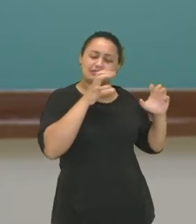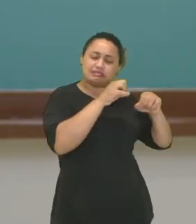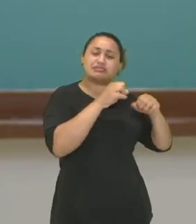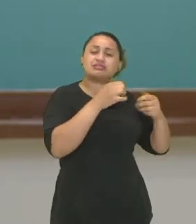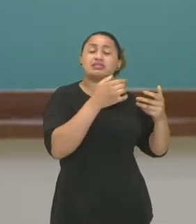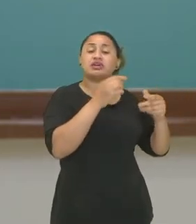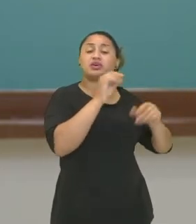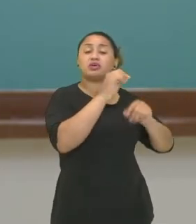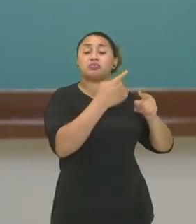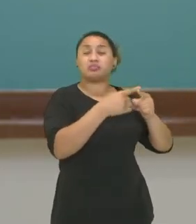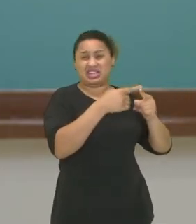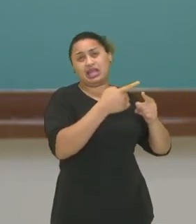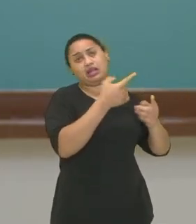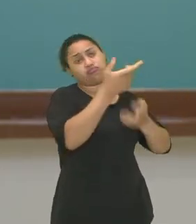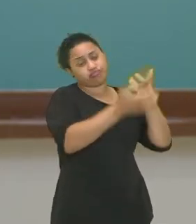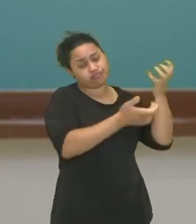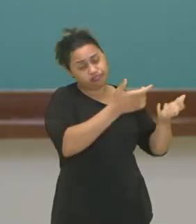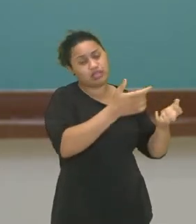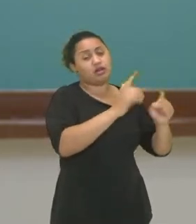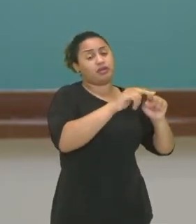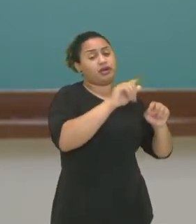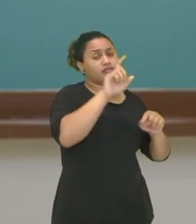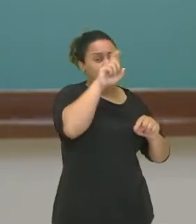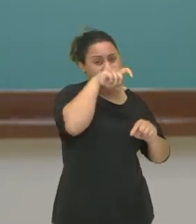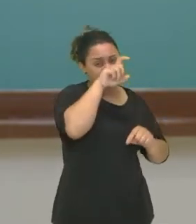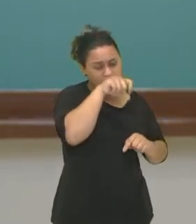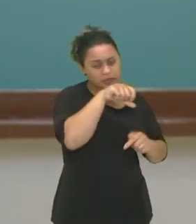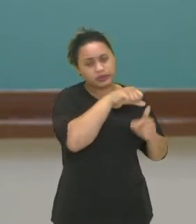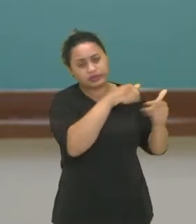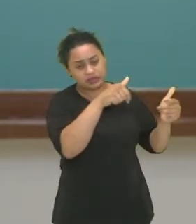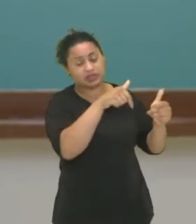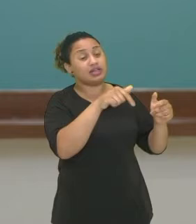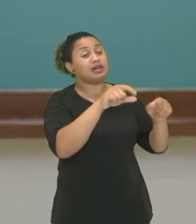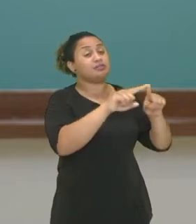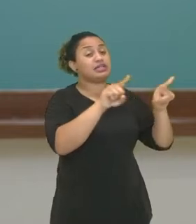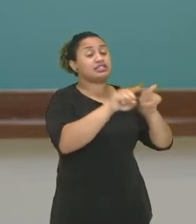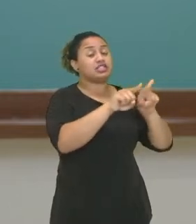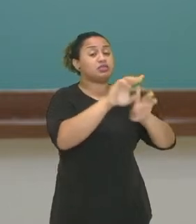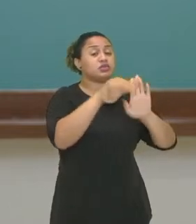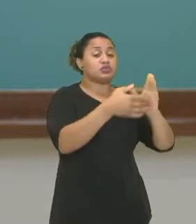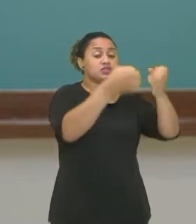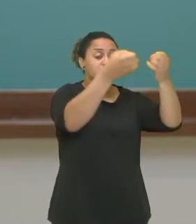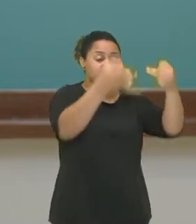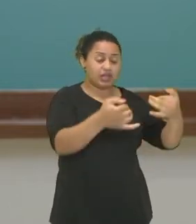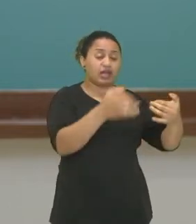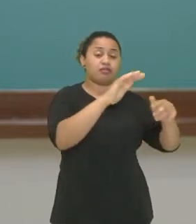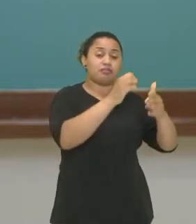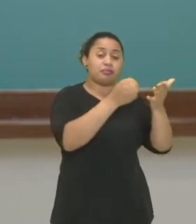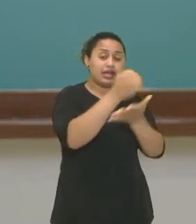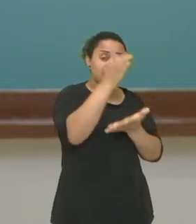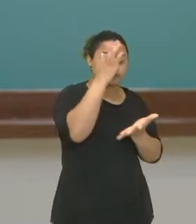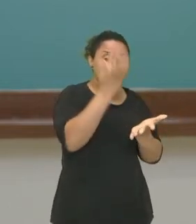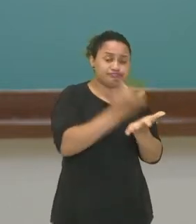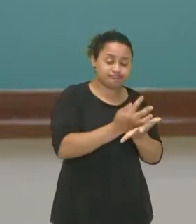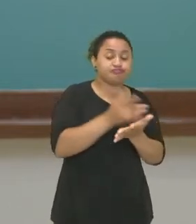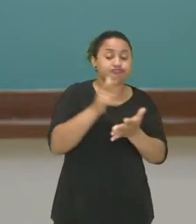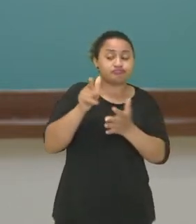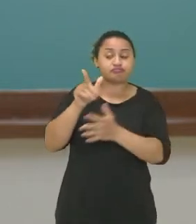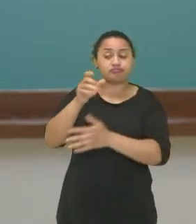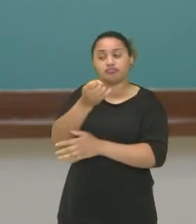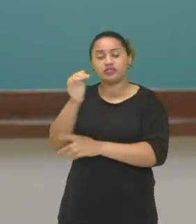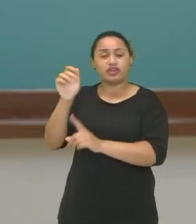queimaram livros, e tudo se explicava por meio da fé. Com os iluministas, eles vão buscar na natureza